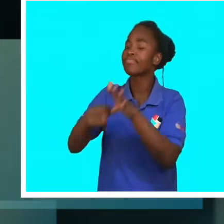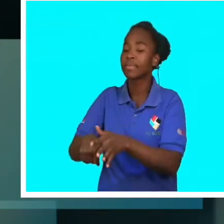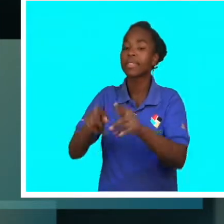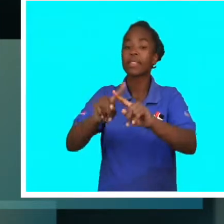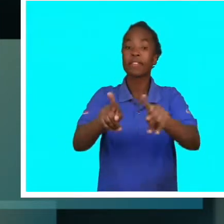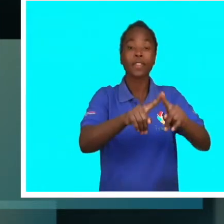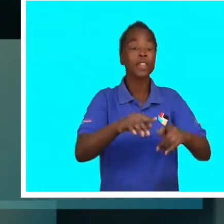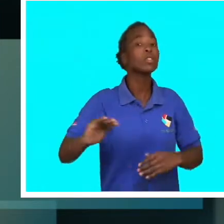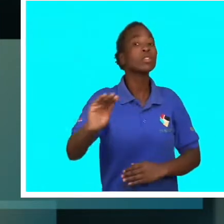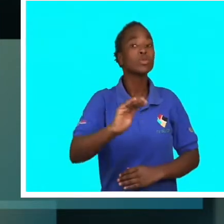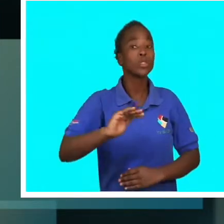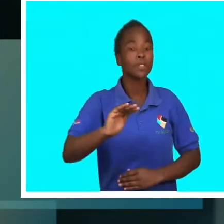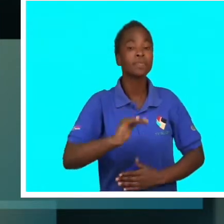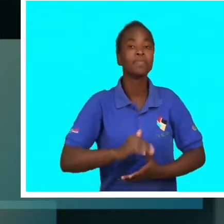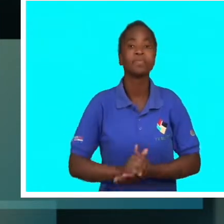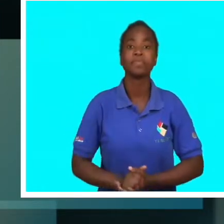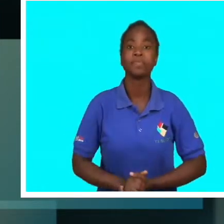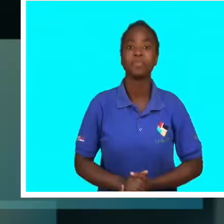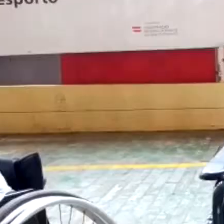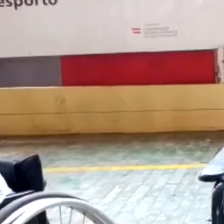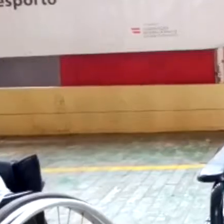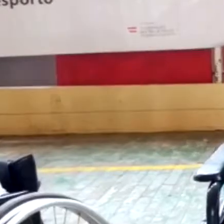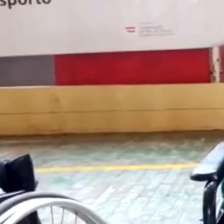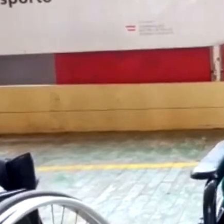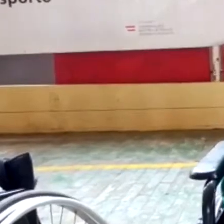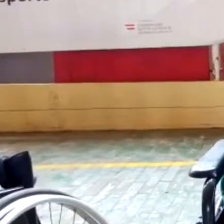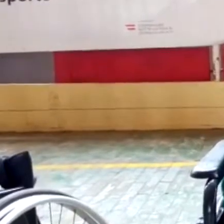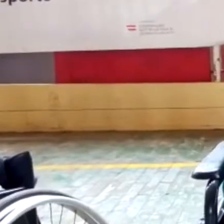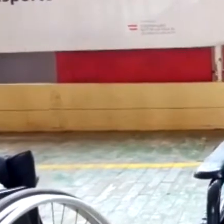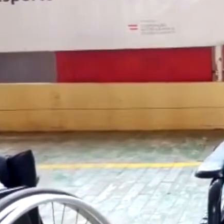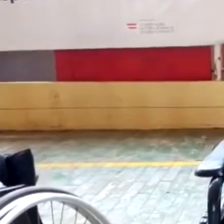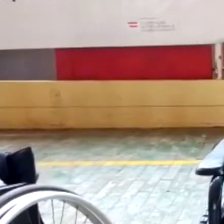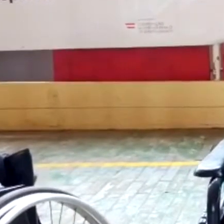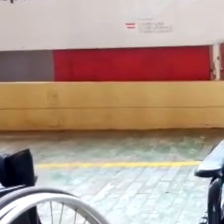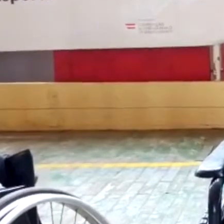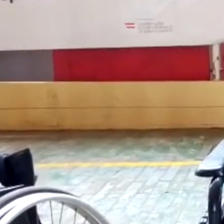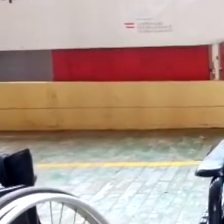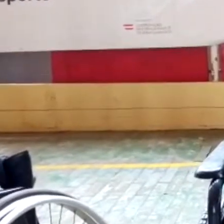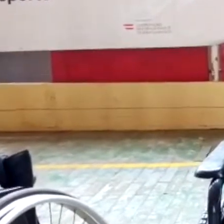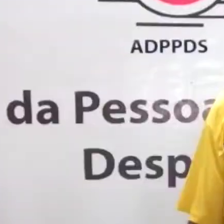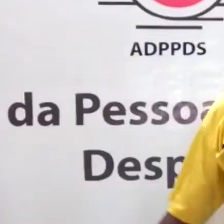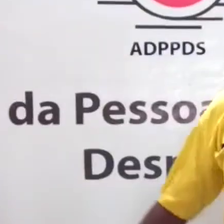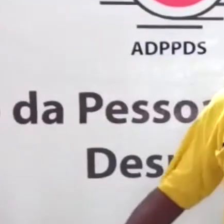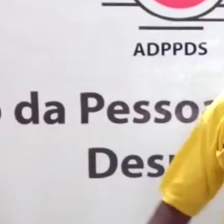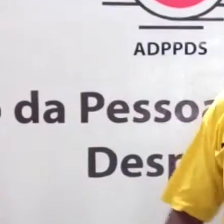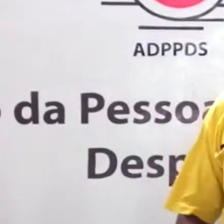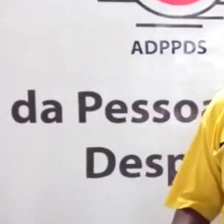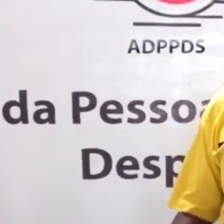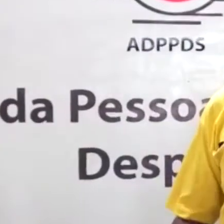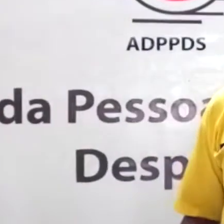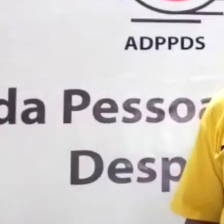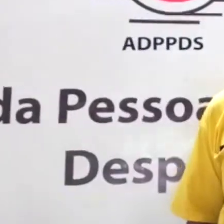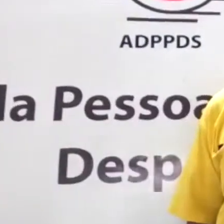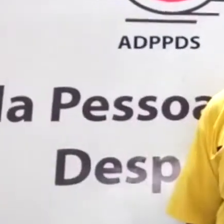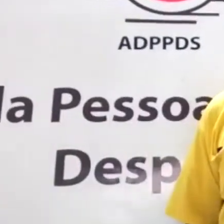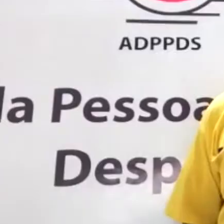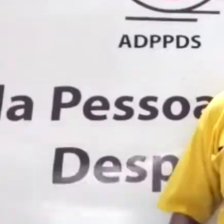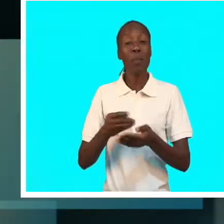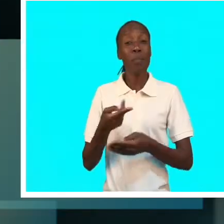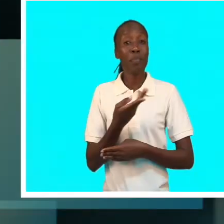teve como principal objetivo incentivar a sociedade a combater a discriminação desta camada